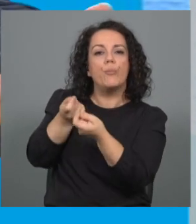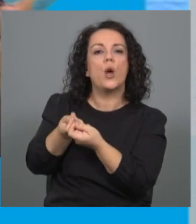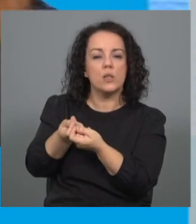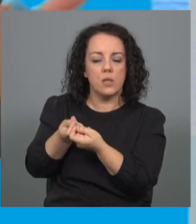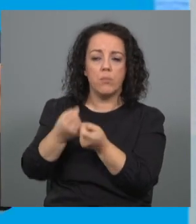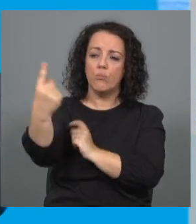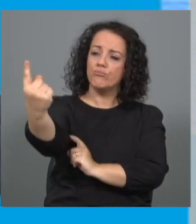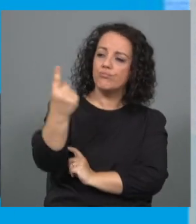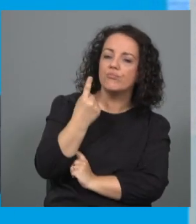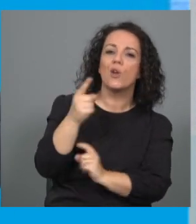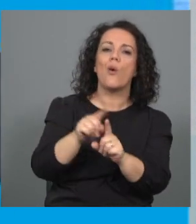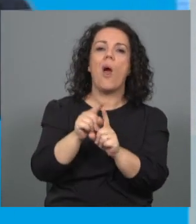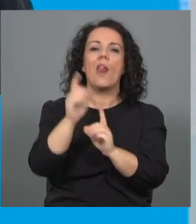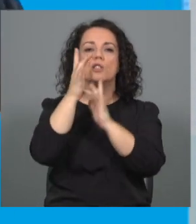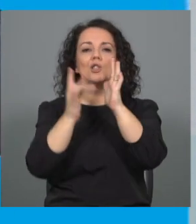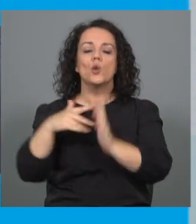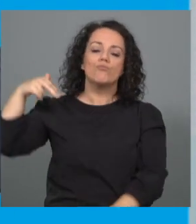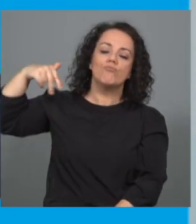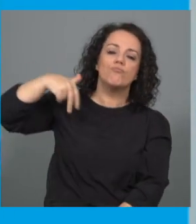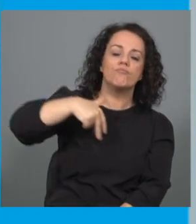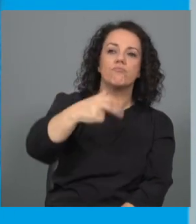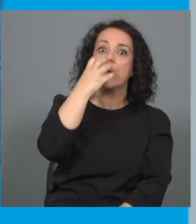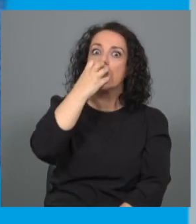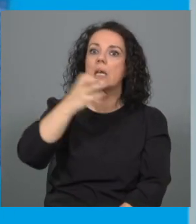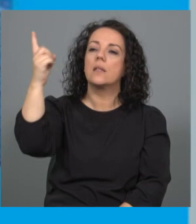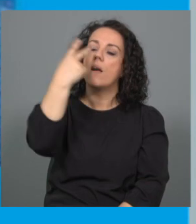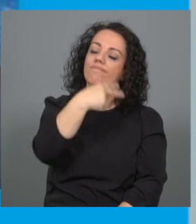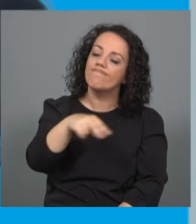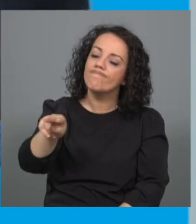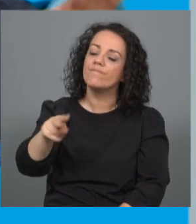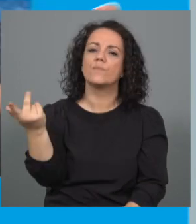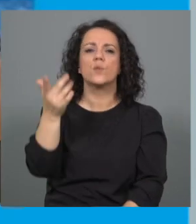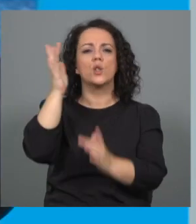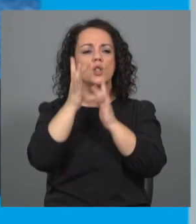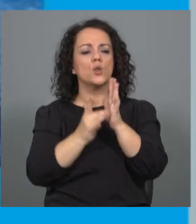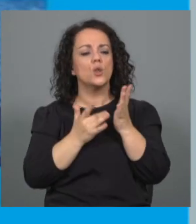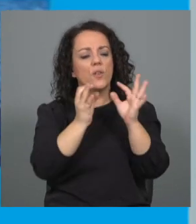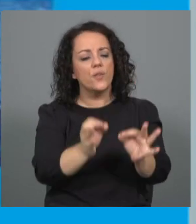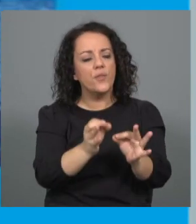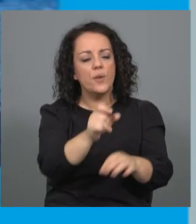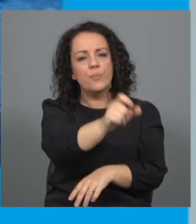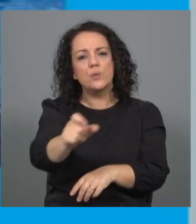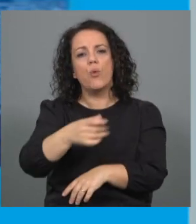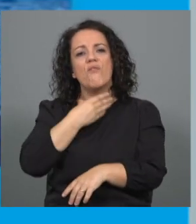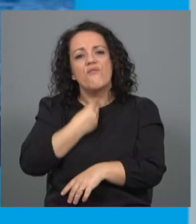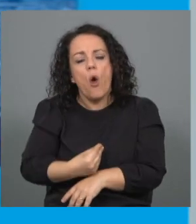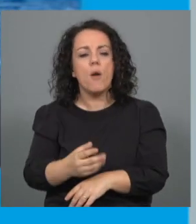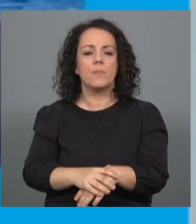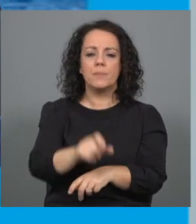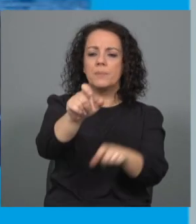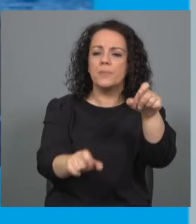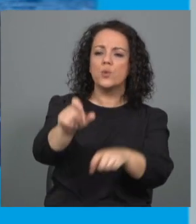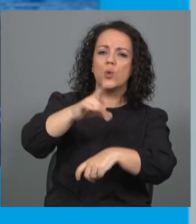que para quando gritam por ele, um Jesus que se compadece daqueles que têm fome, um Jesus que toca aqueles que estão